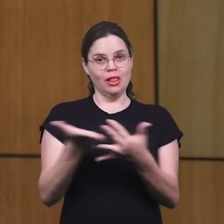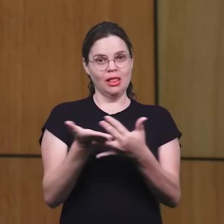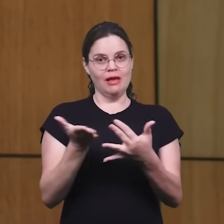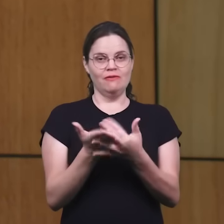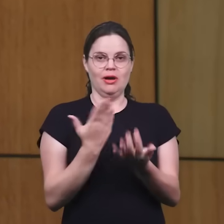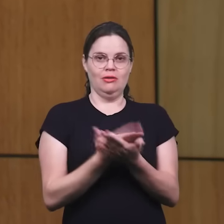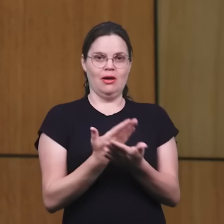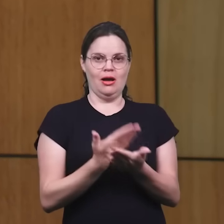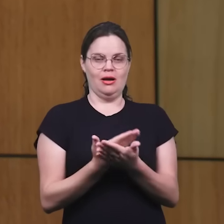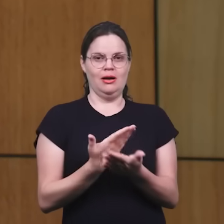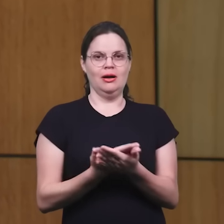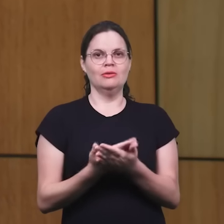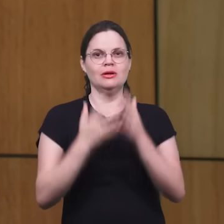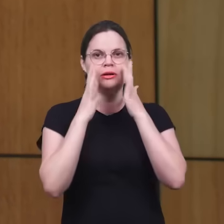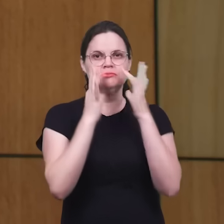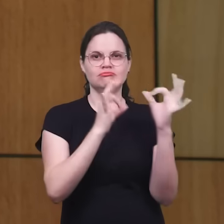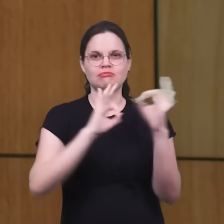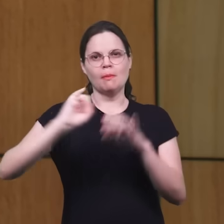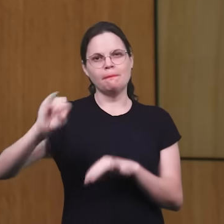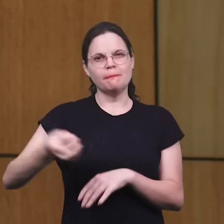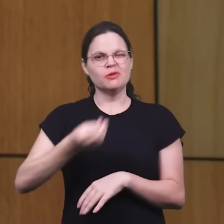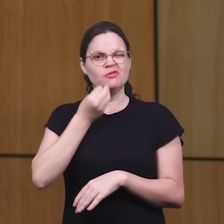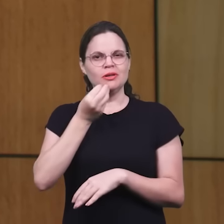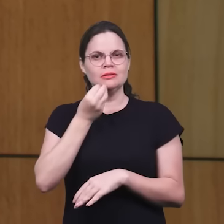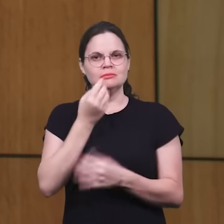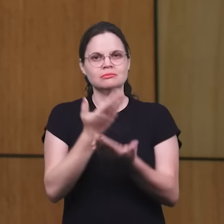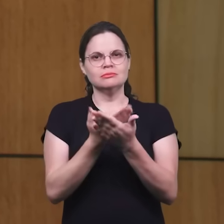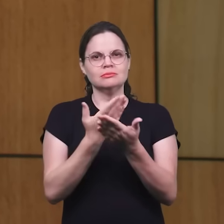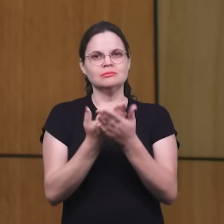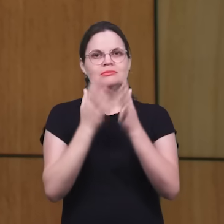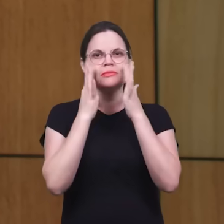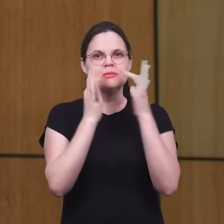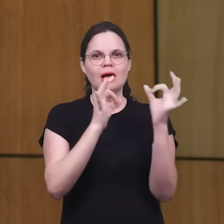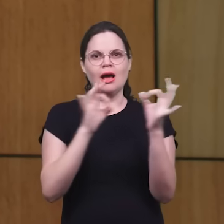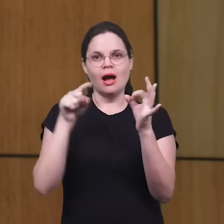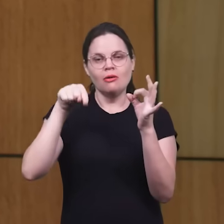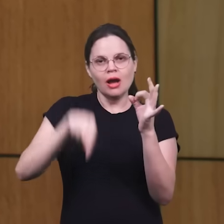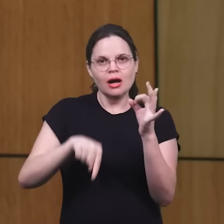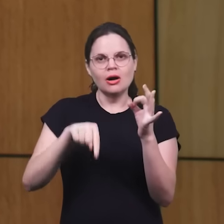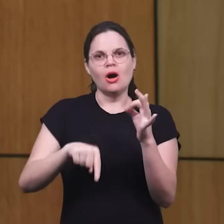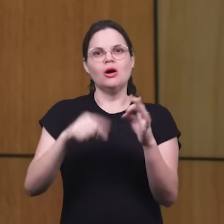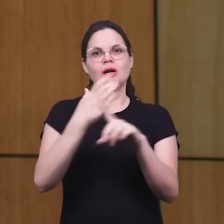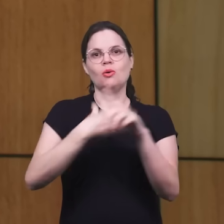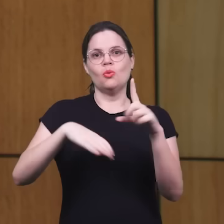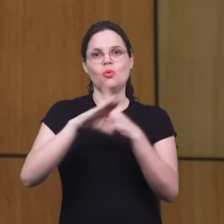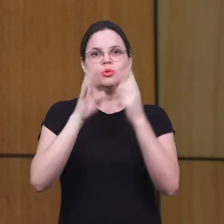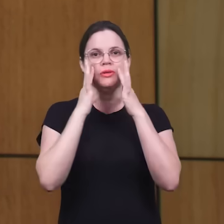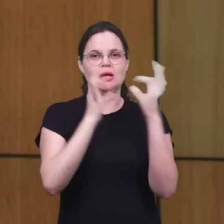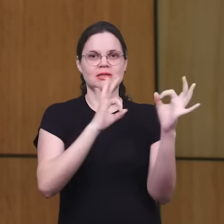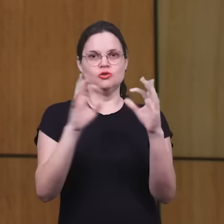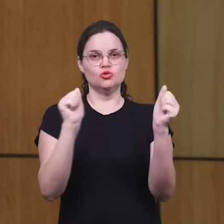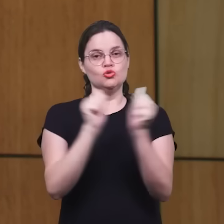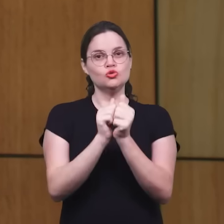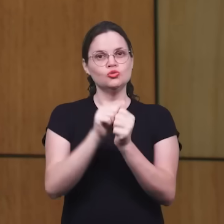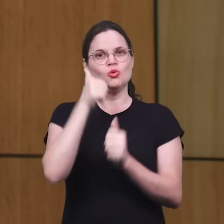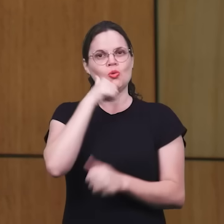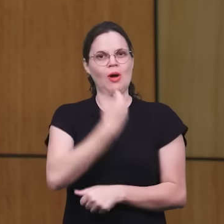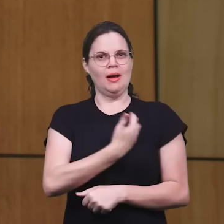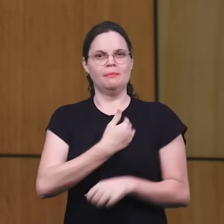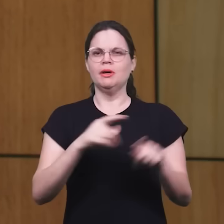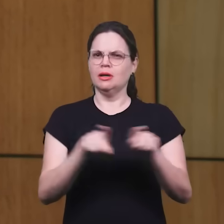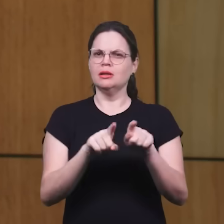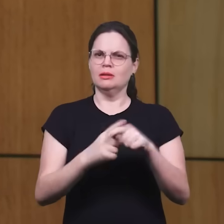aulas, participando deste culto através do celular, com uma colega que é serva e